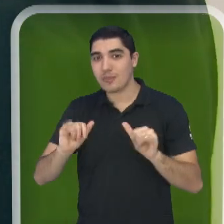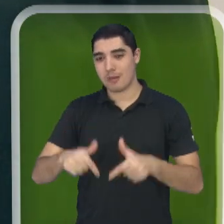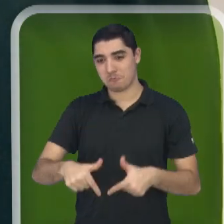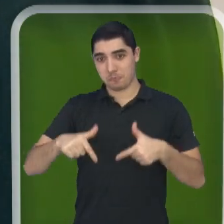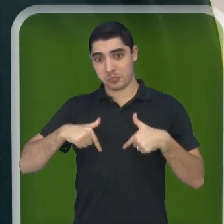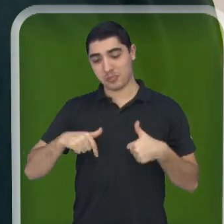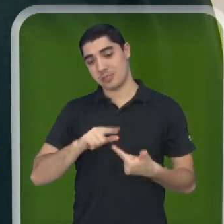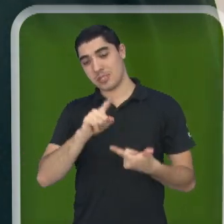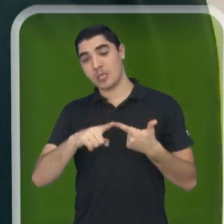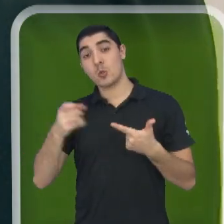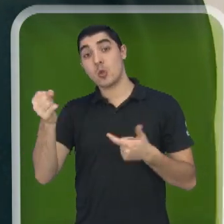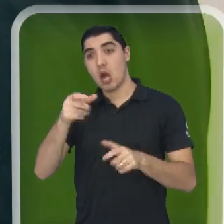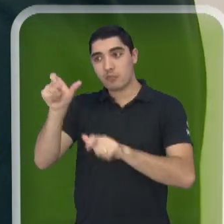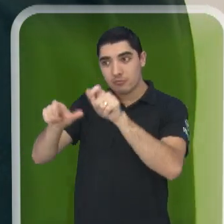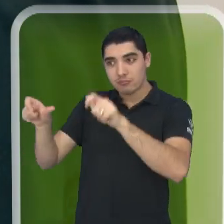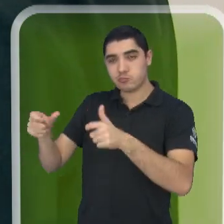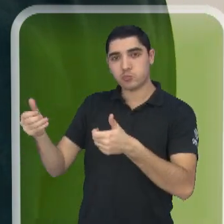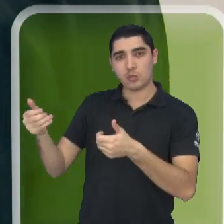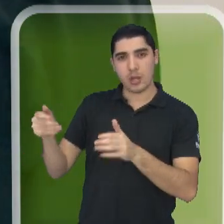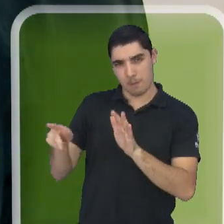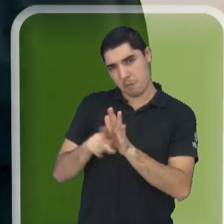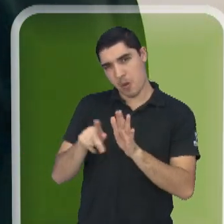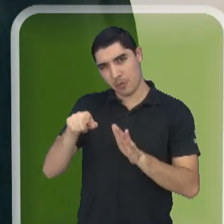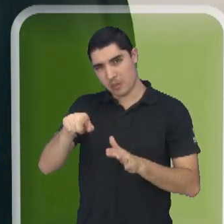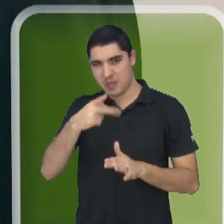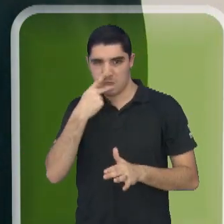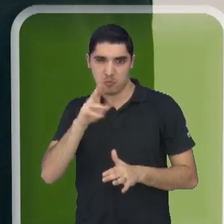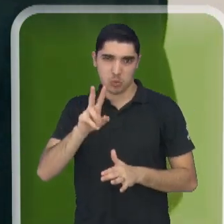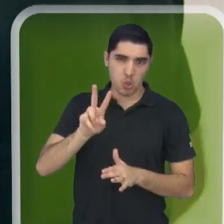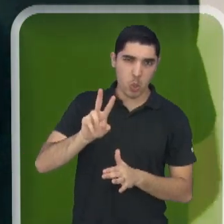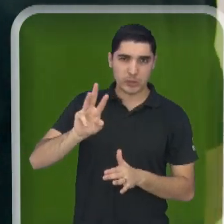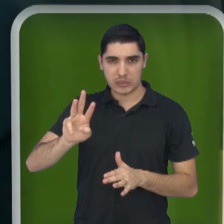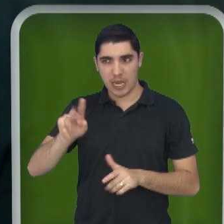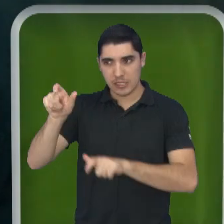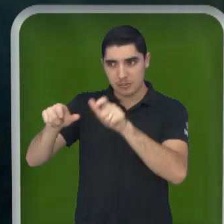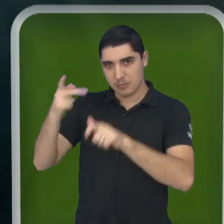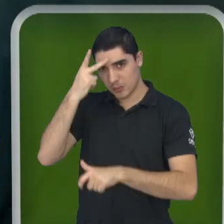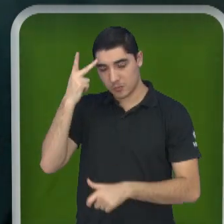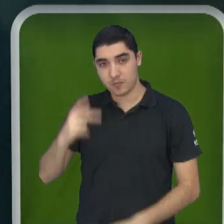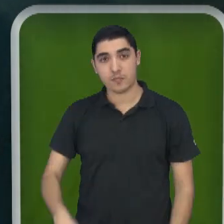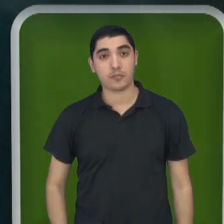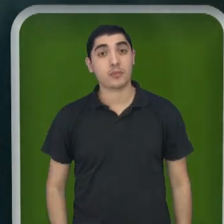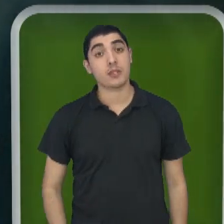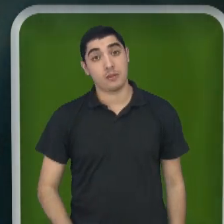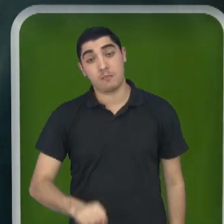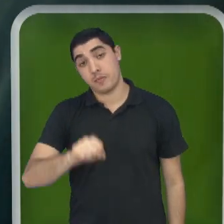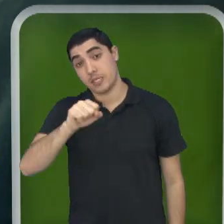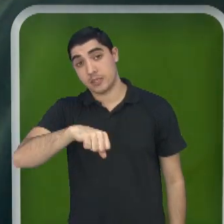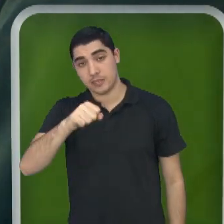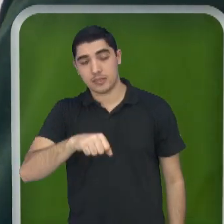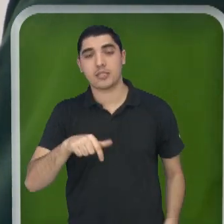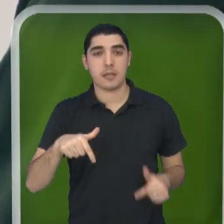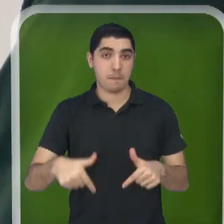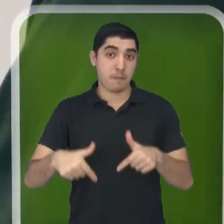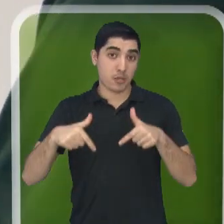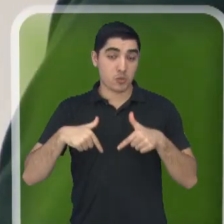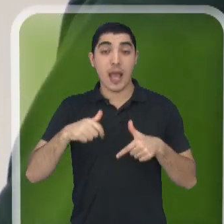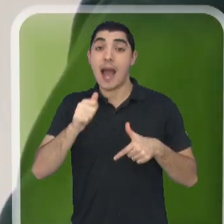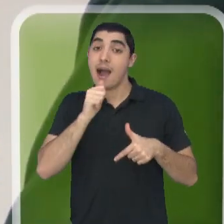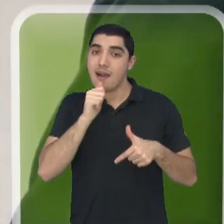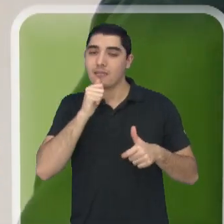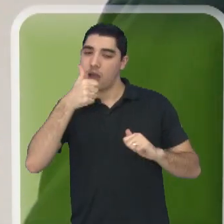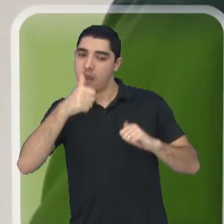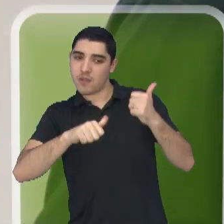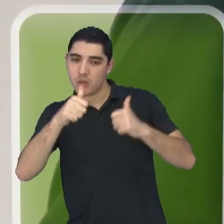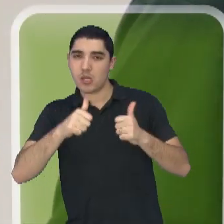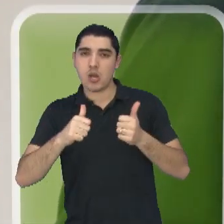reforço para essas duas, três nomes que vocês estão esperando. Patrocínio, nós estamos avaliando aí, conversando